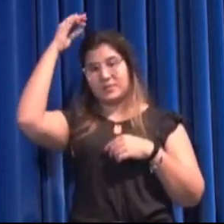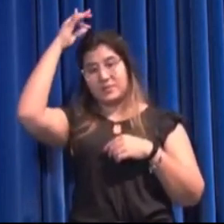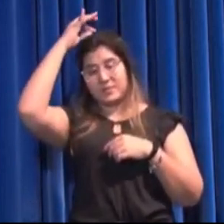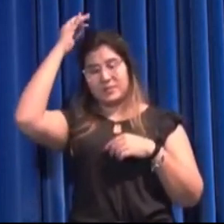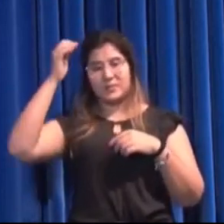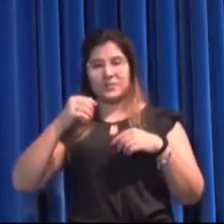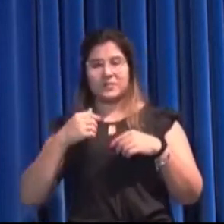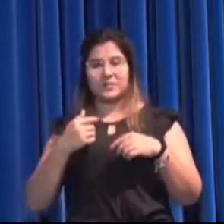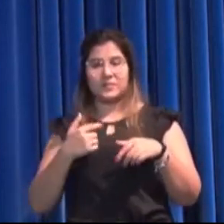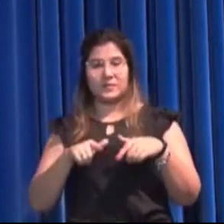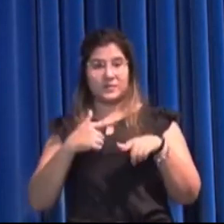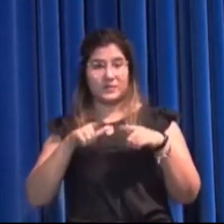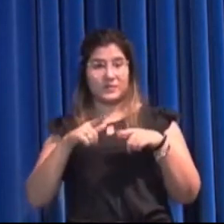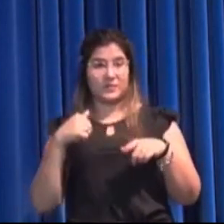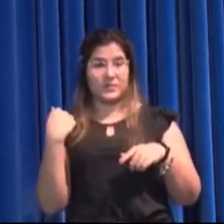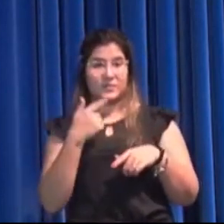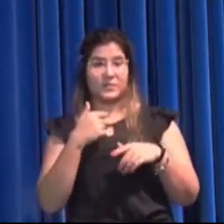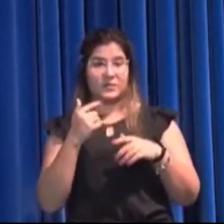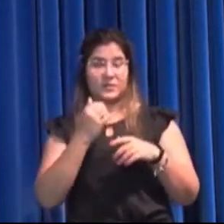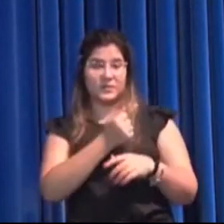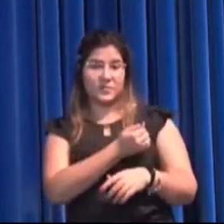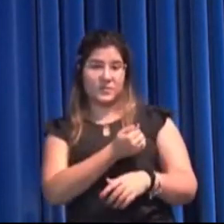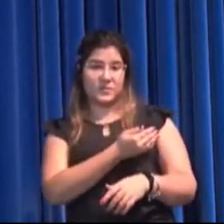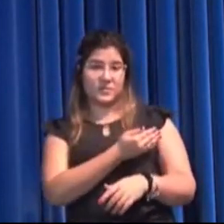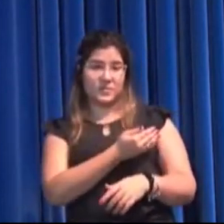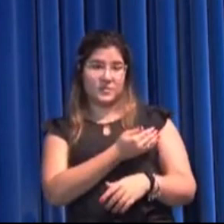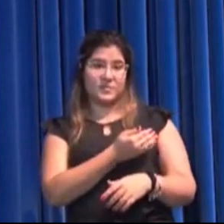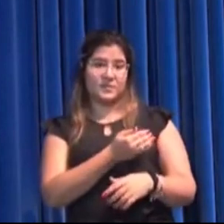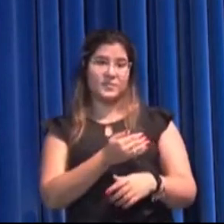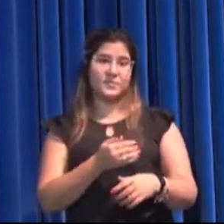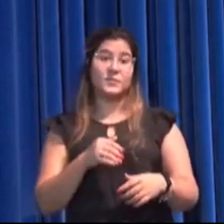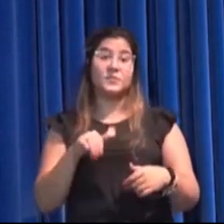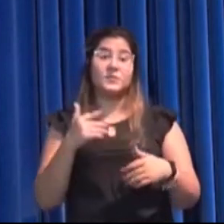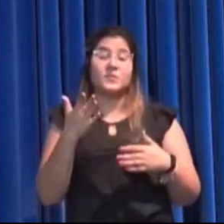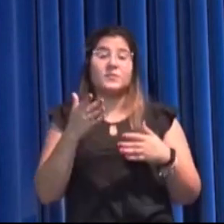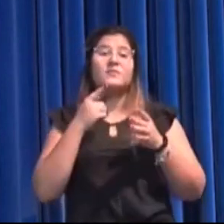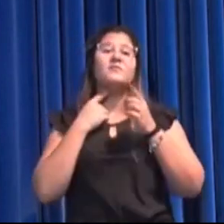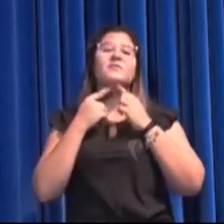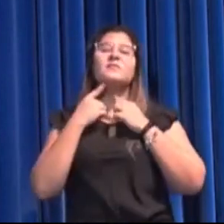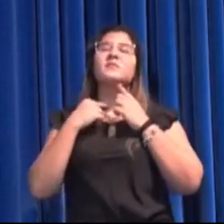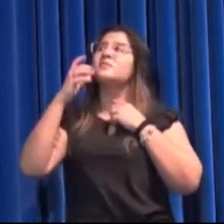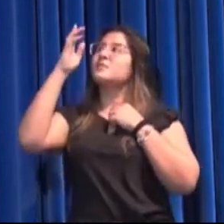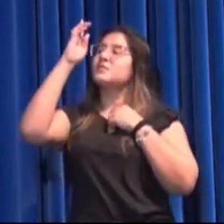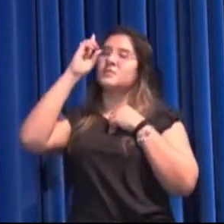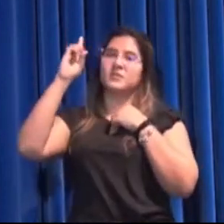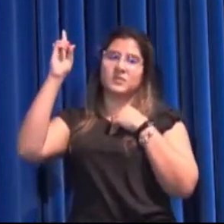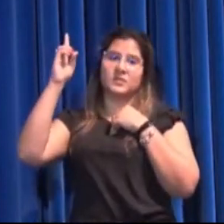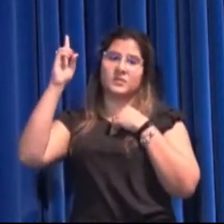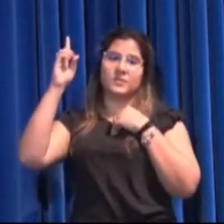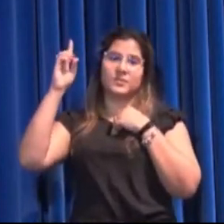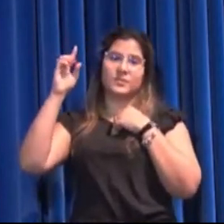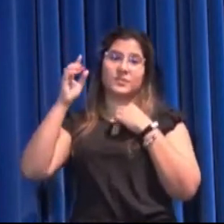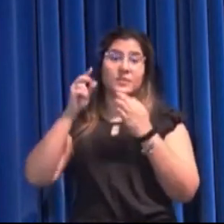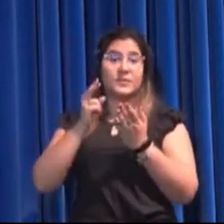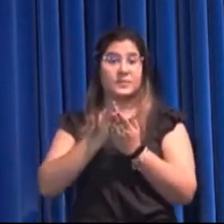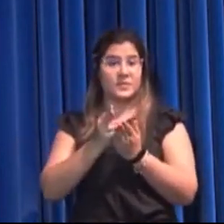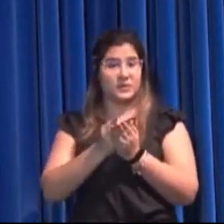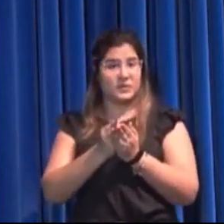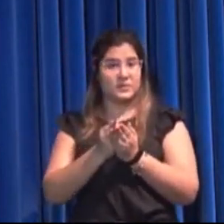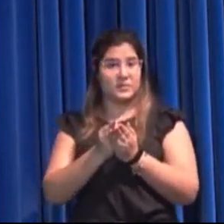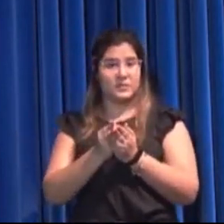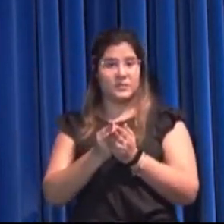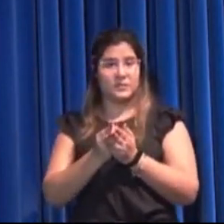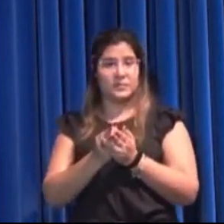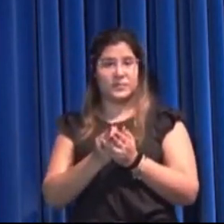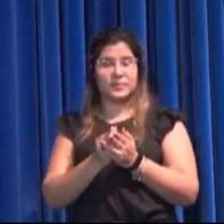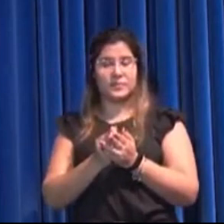vem colocar nos nossos corações qual é a vontade de Deus. E a vontade de Deus é a mesma. Ah, não, mas